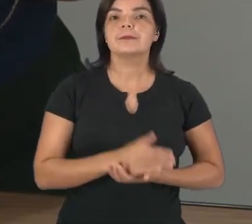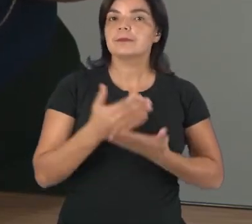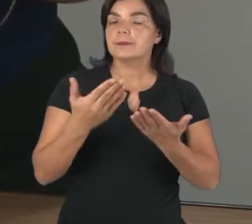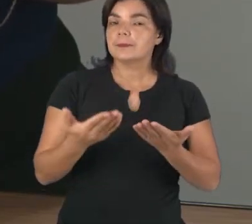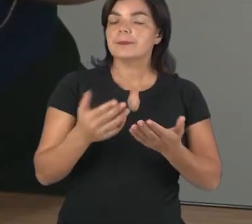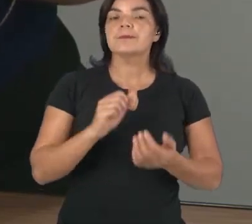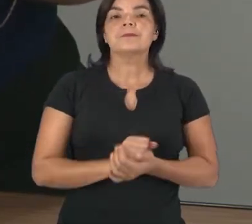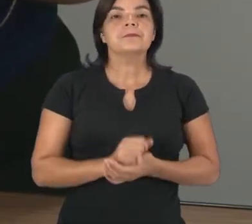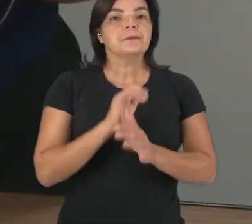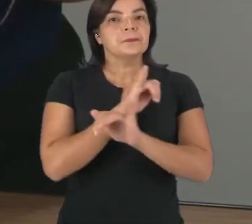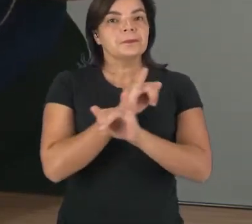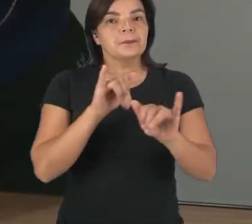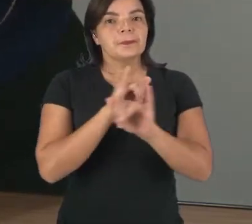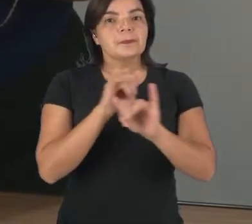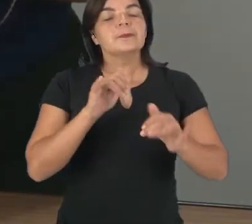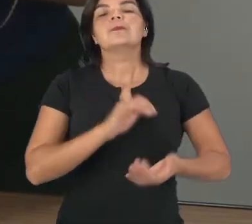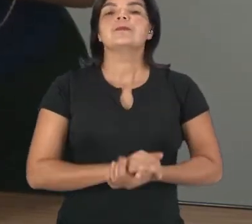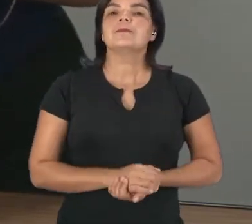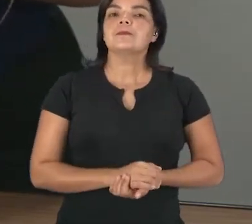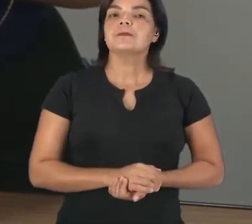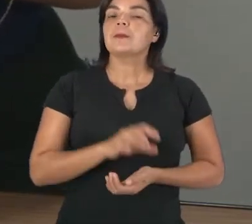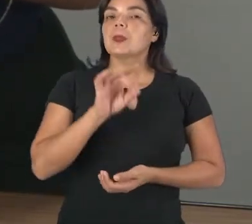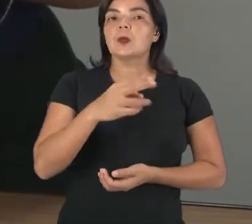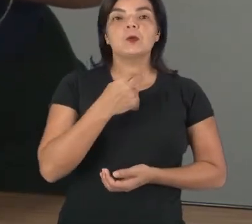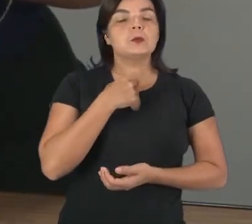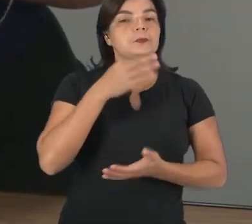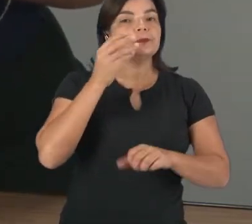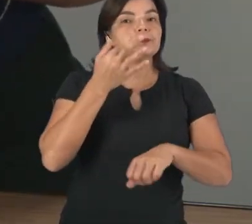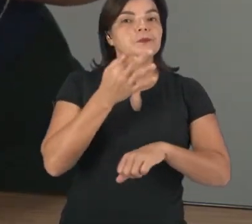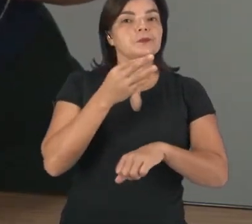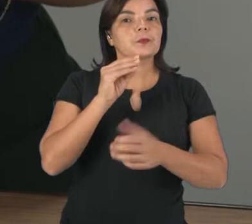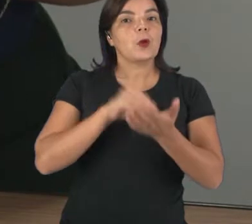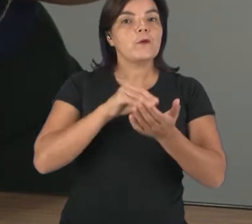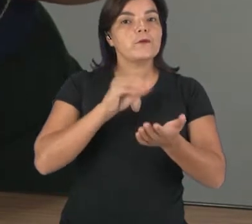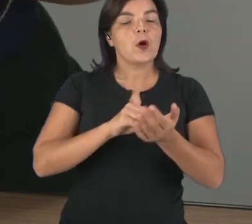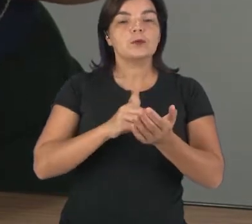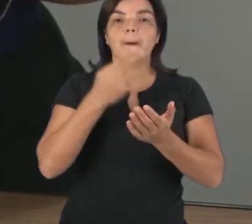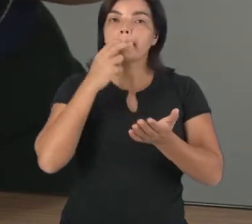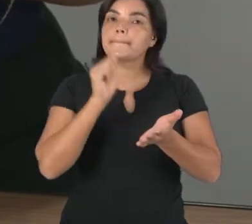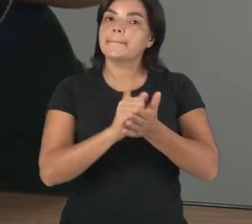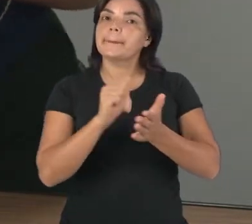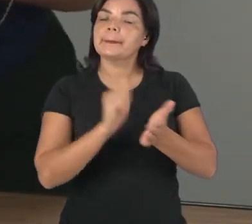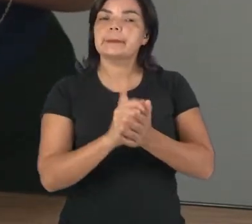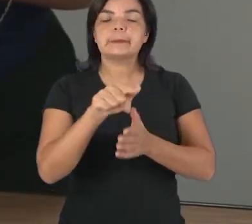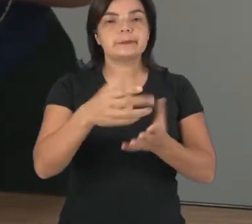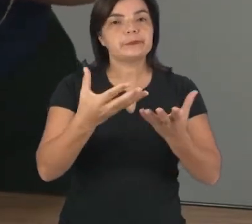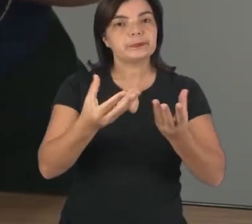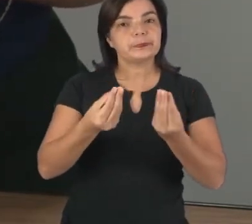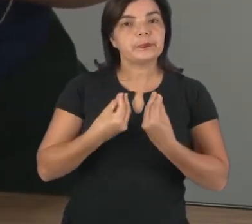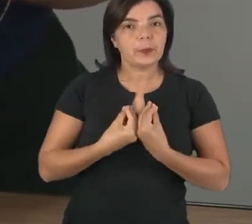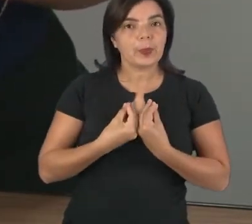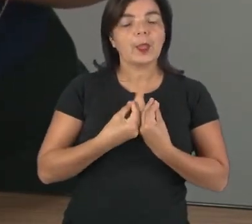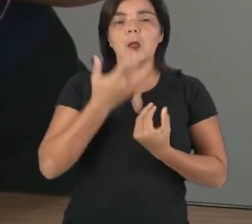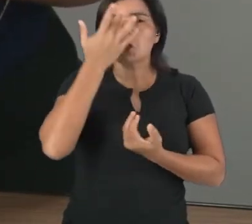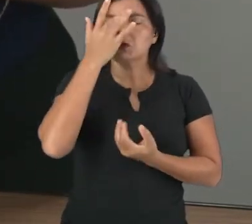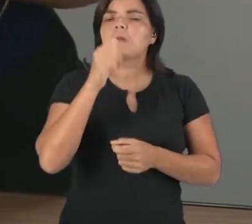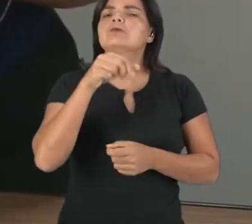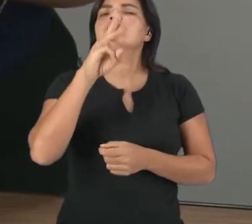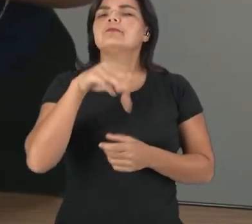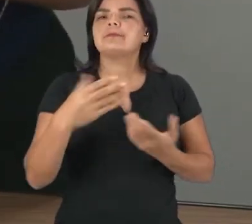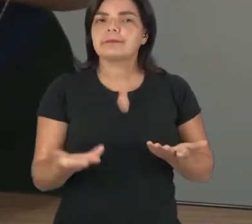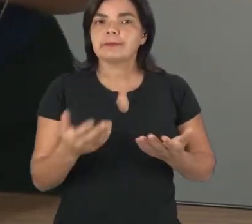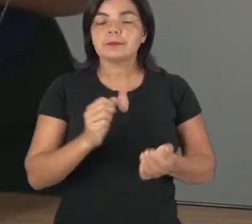aqui no bilhete traz informações que não pode faltar no bilhete. Já pensou? Você recebeu um bilhete e não sabe de